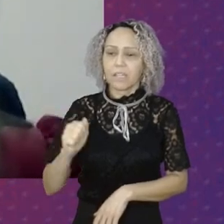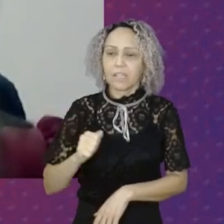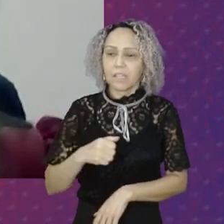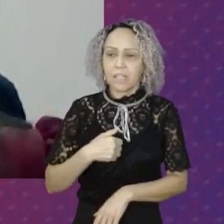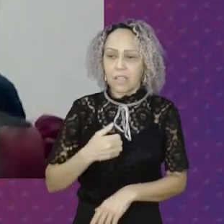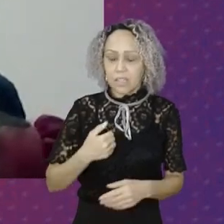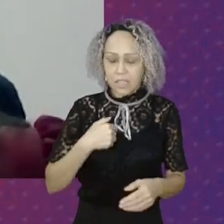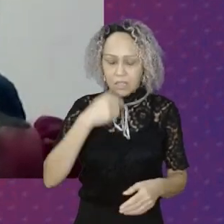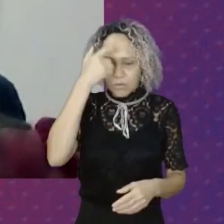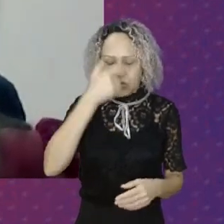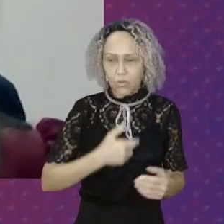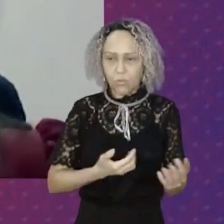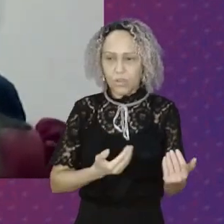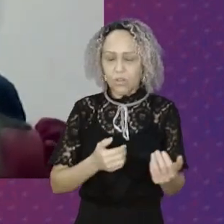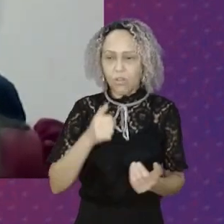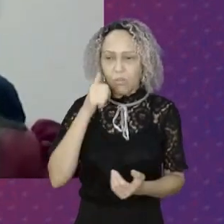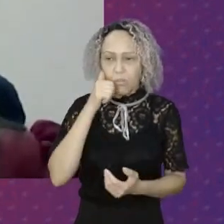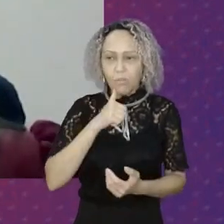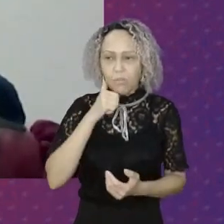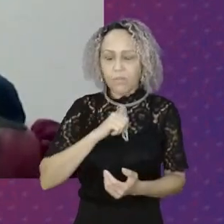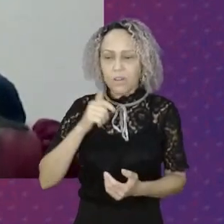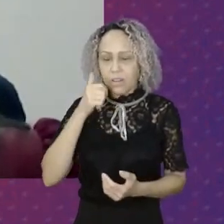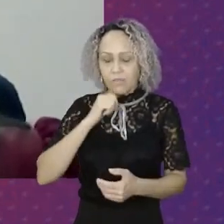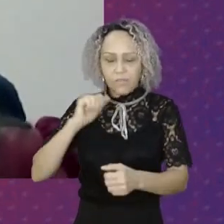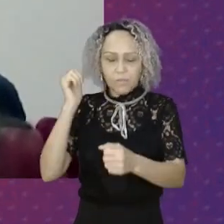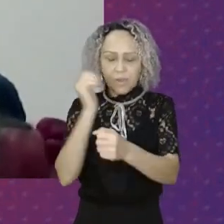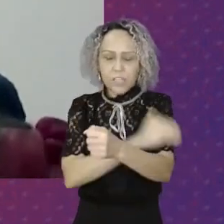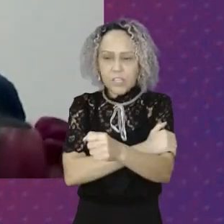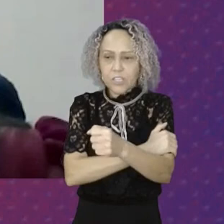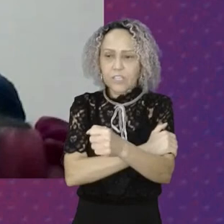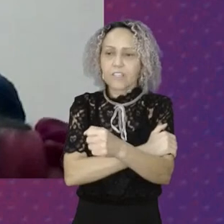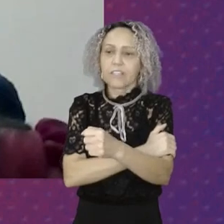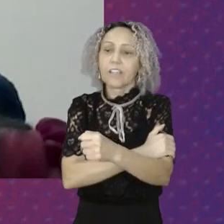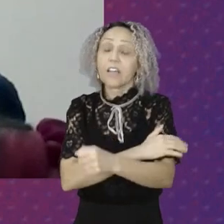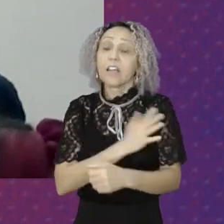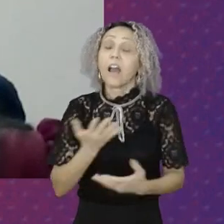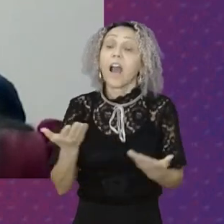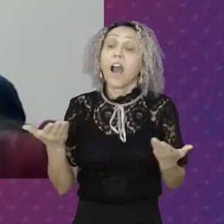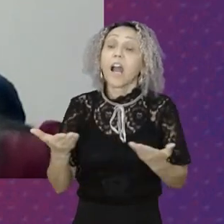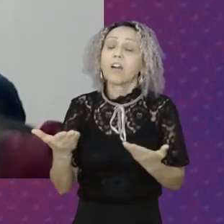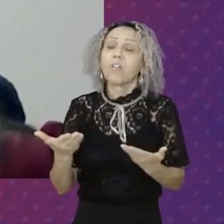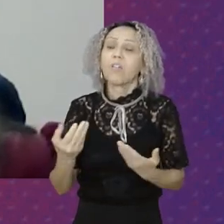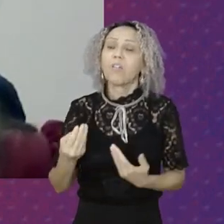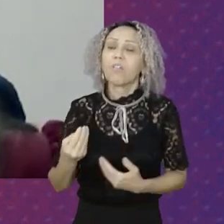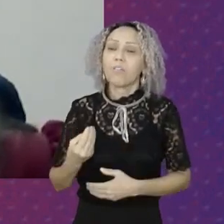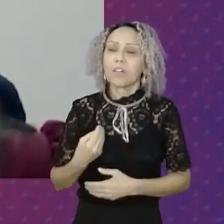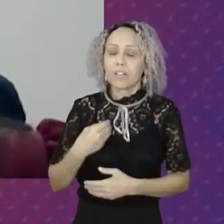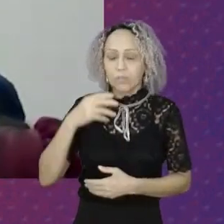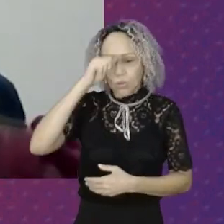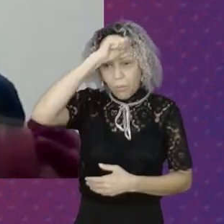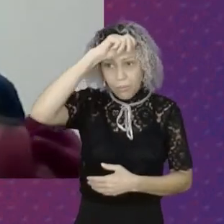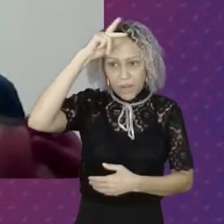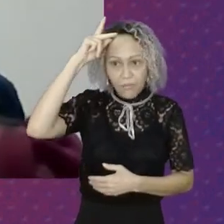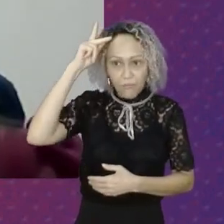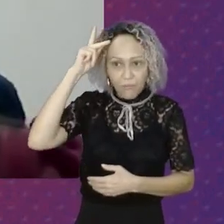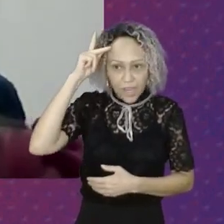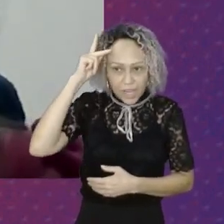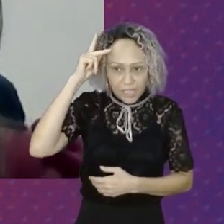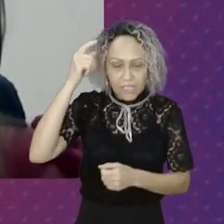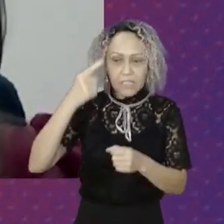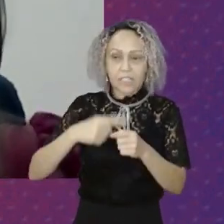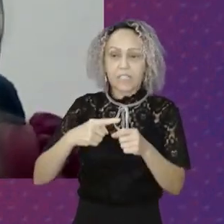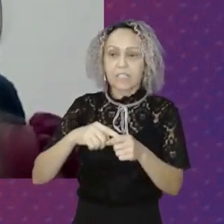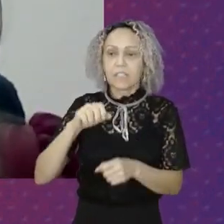sou uma jovem mulher feminista e estou prefeita na cidade de Apuiarés, no estado do